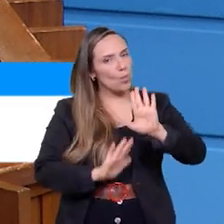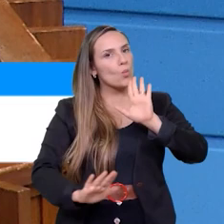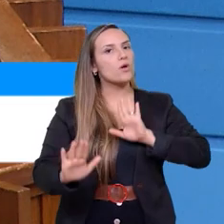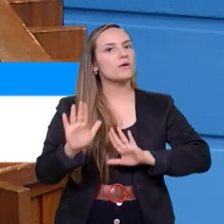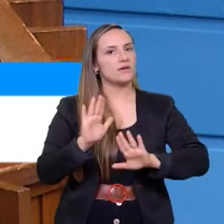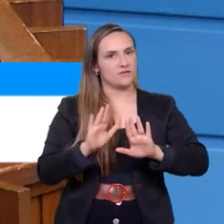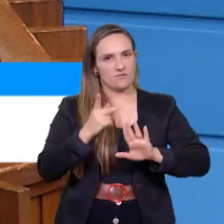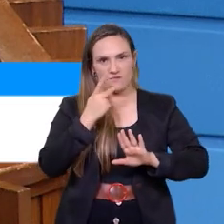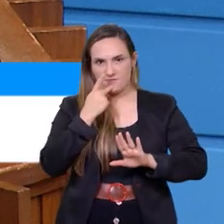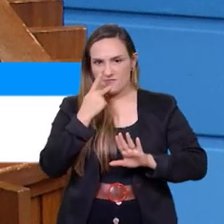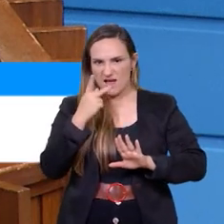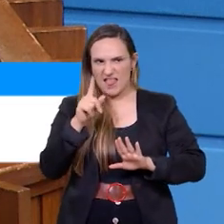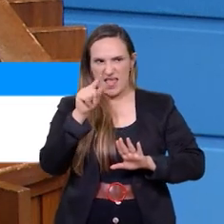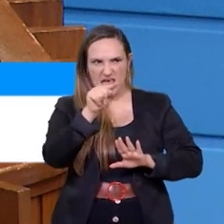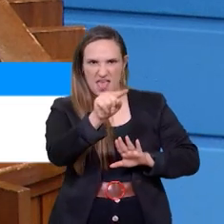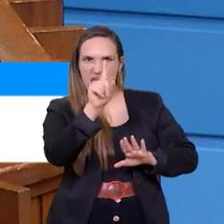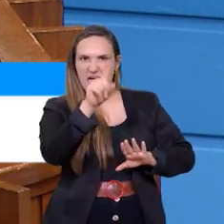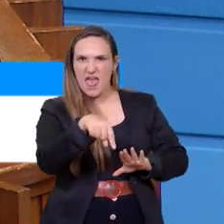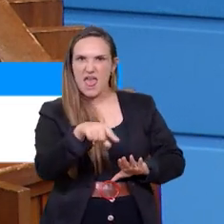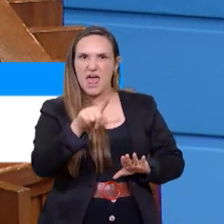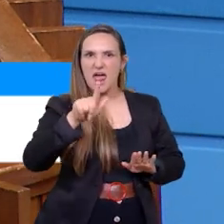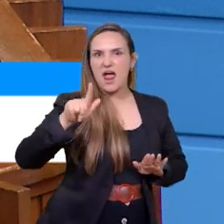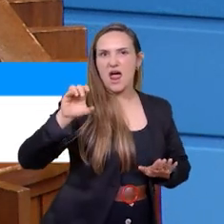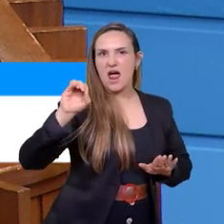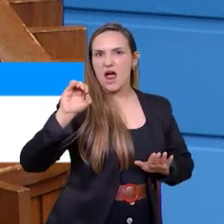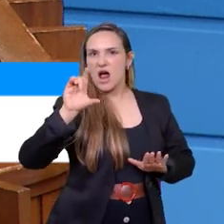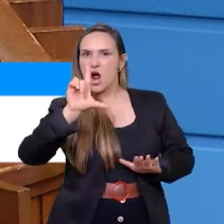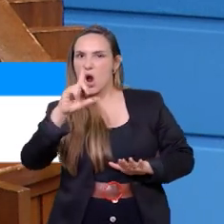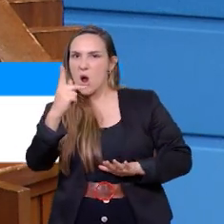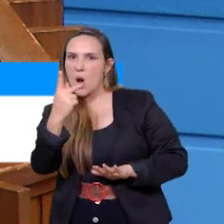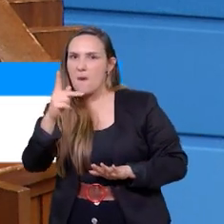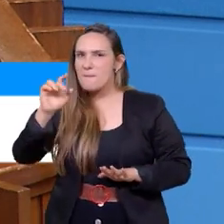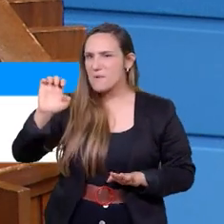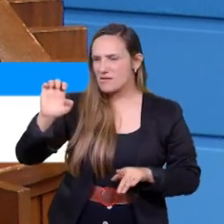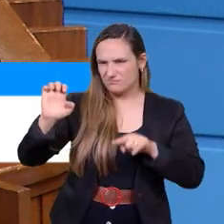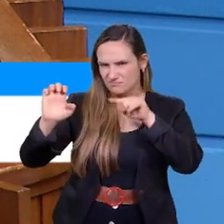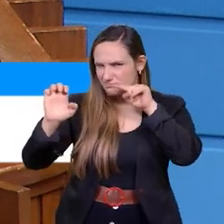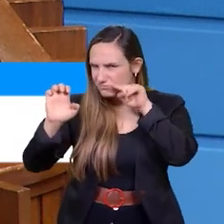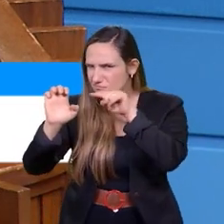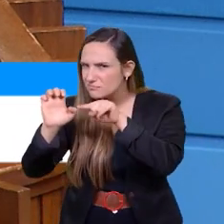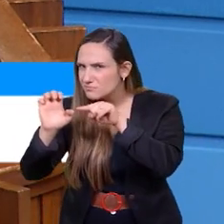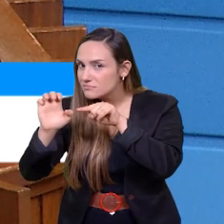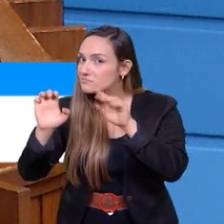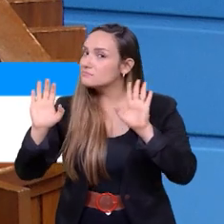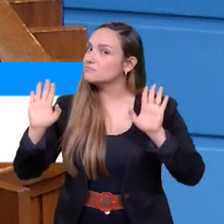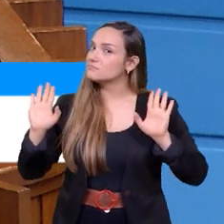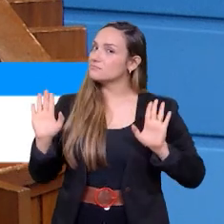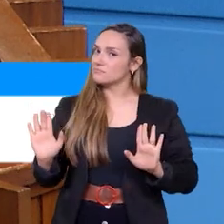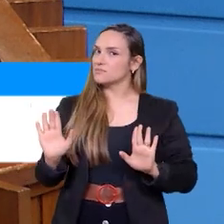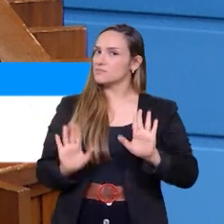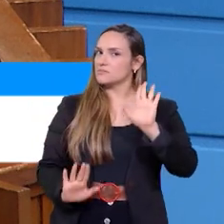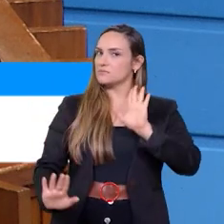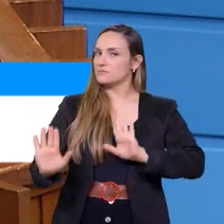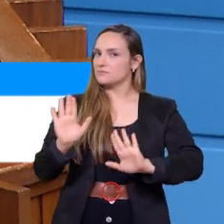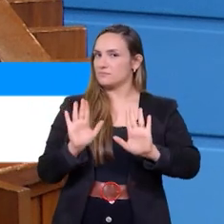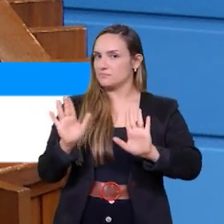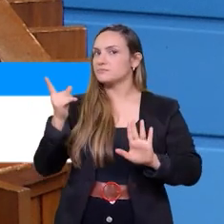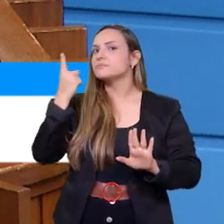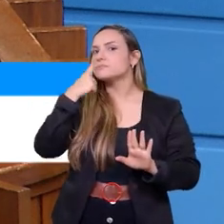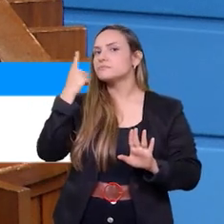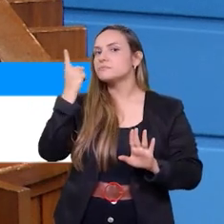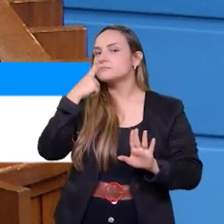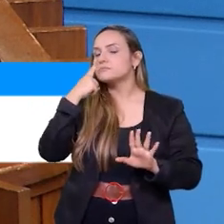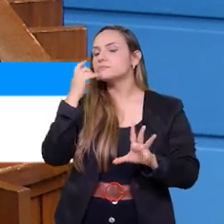cuidado ao intitular um movimento de golpe Será mesmo que é golpista Vamos fazer